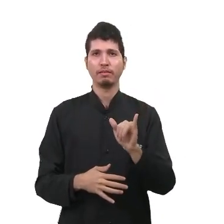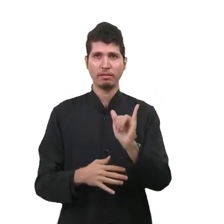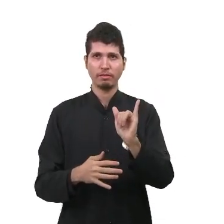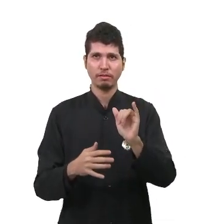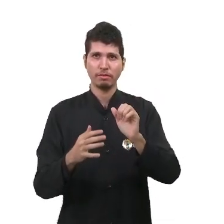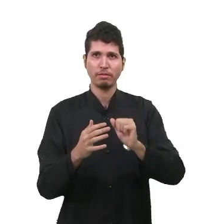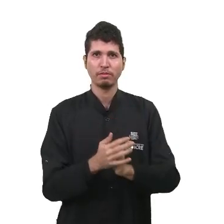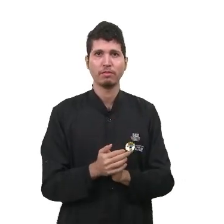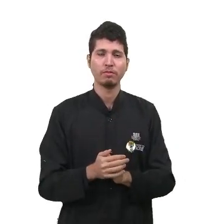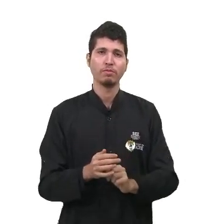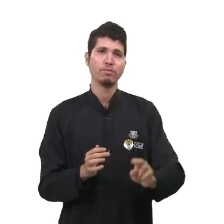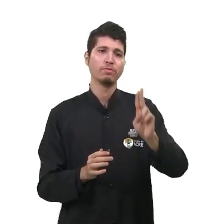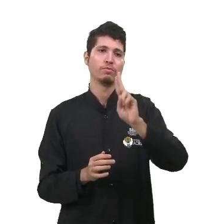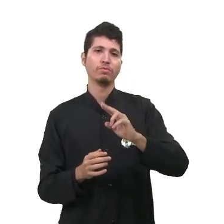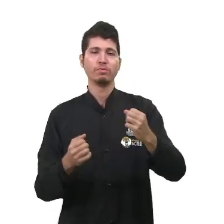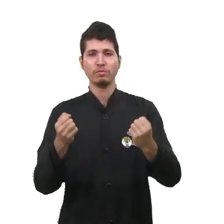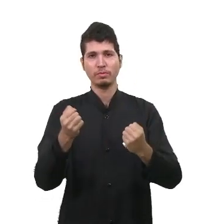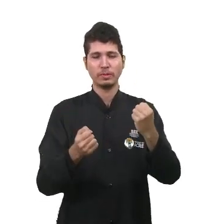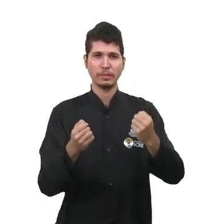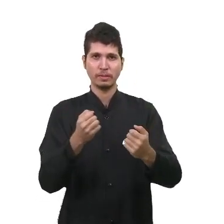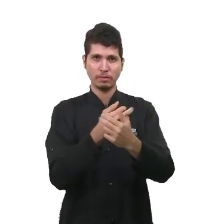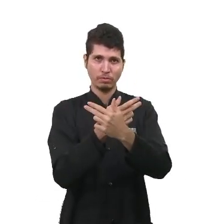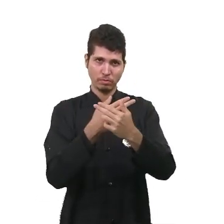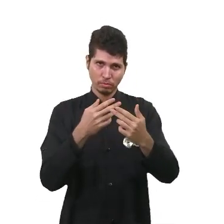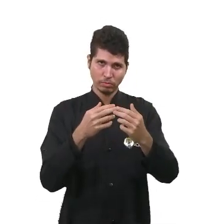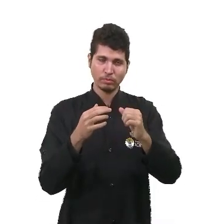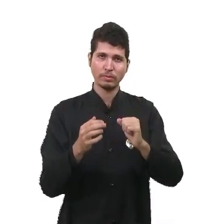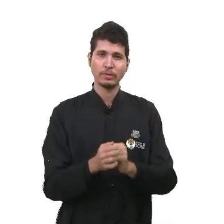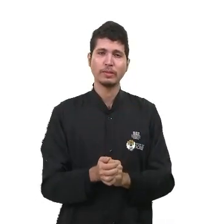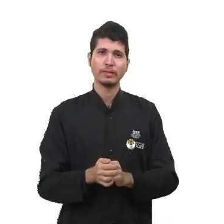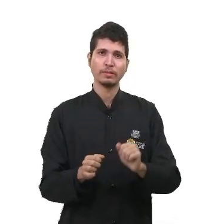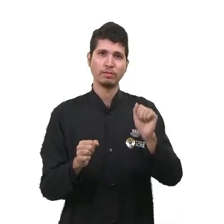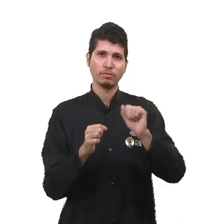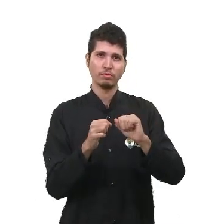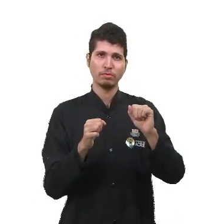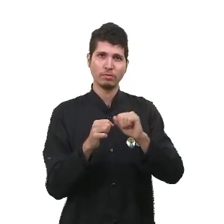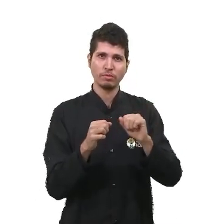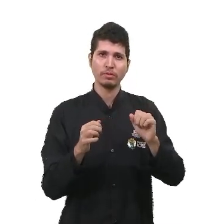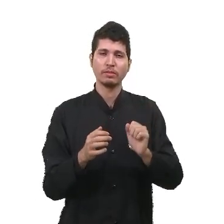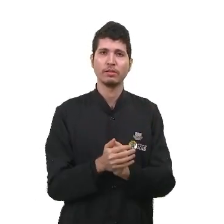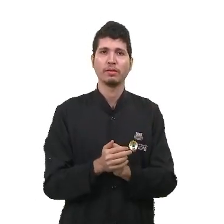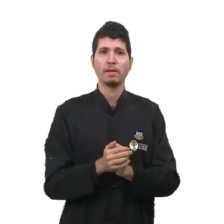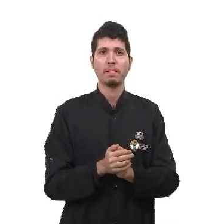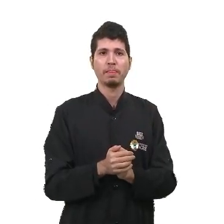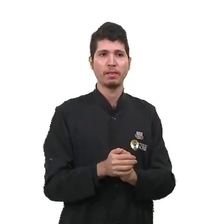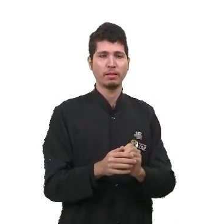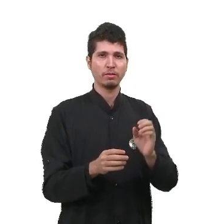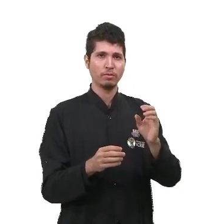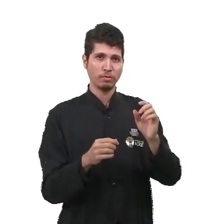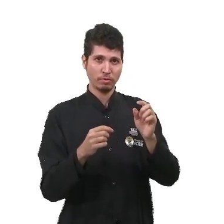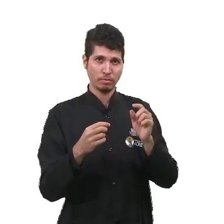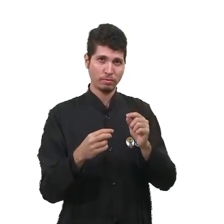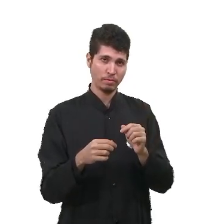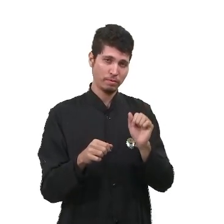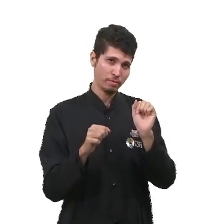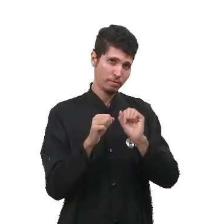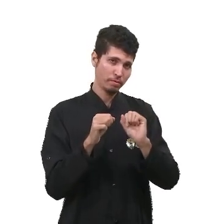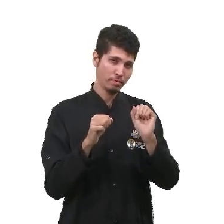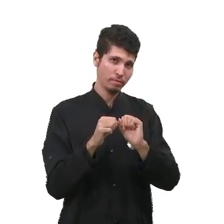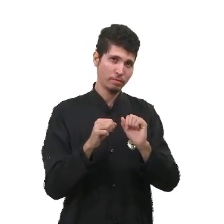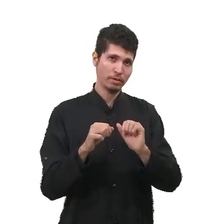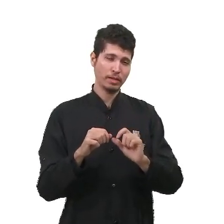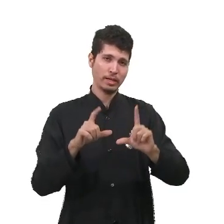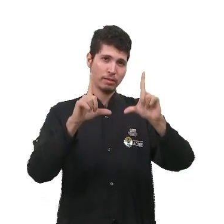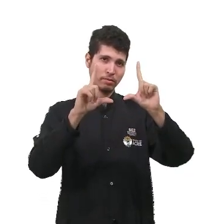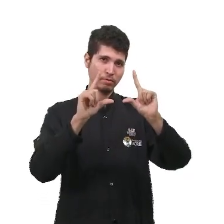indústria automobilística por meio da chamada linha de montagem. O que era a linha de montagem? Ela reduzia o tempo de